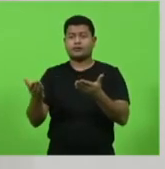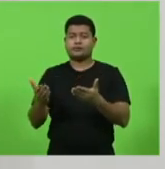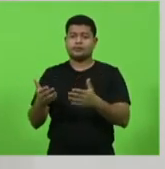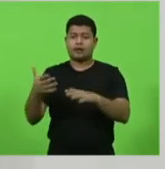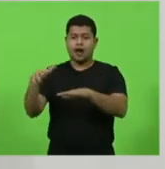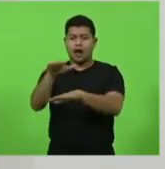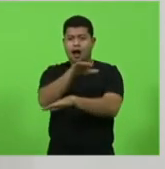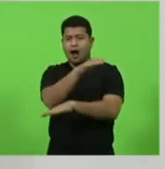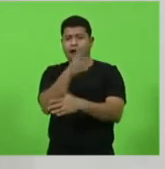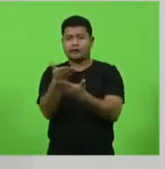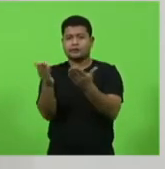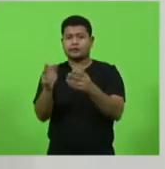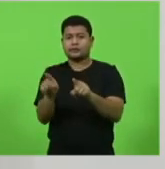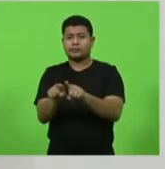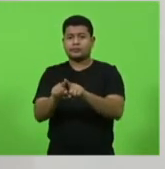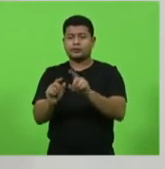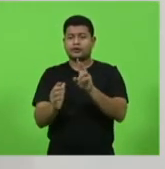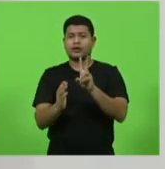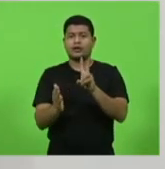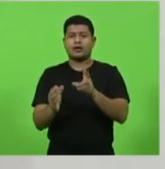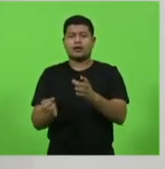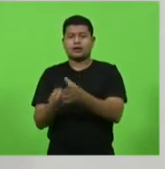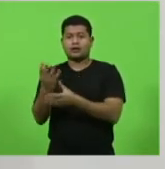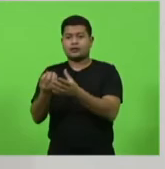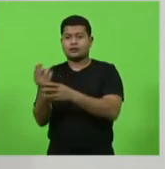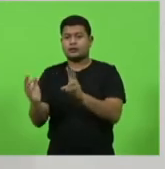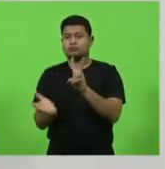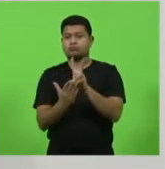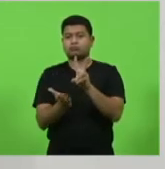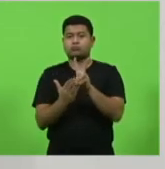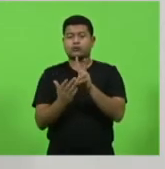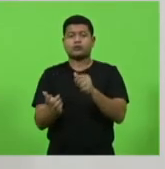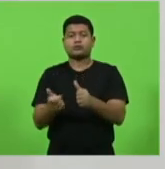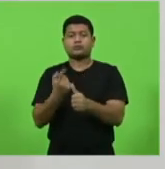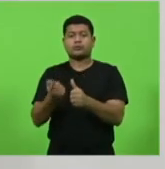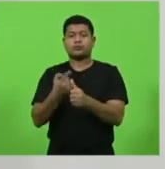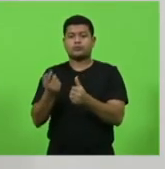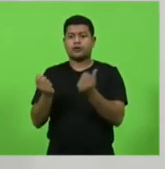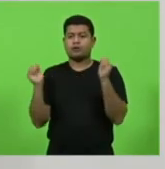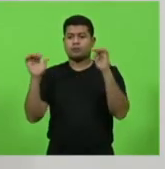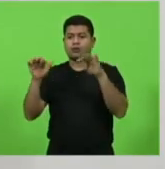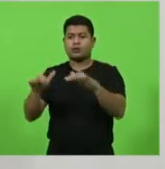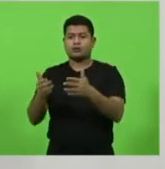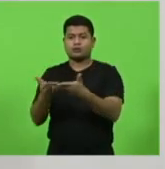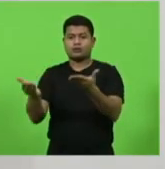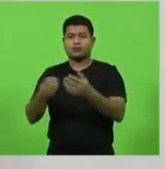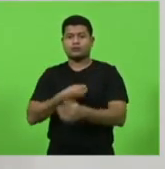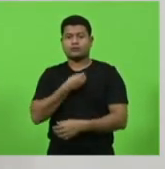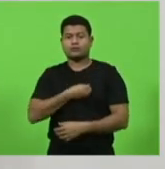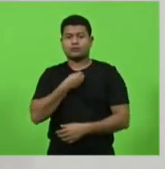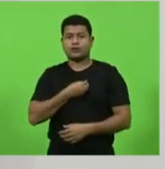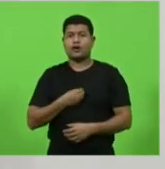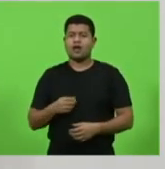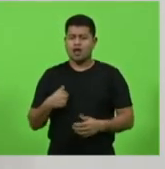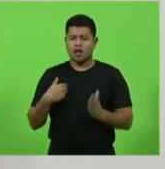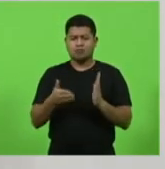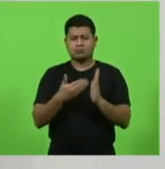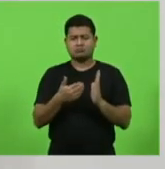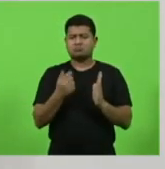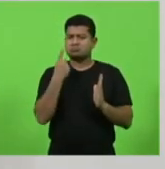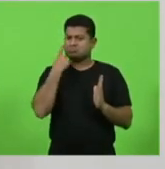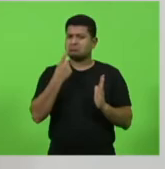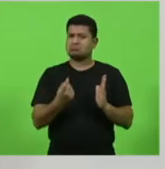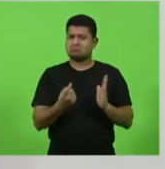dos indígenas, dos primeiros moradores, enfim, uma revista muito interessante,